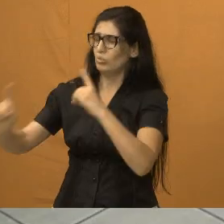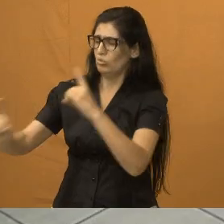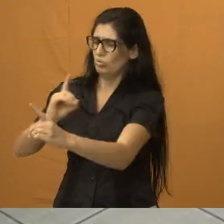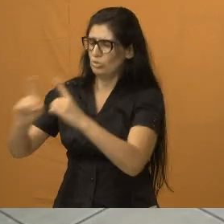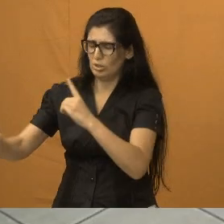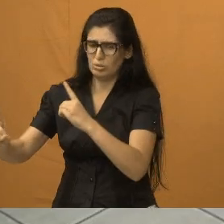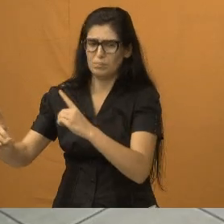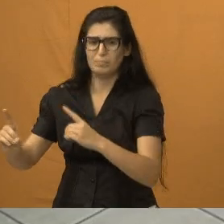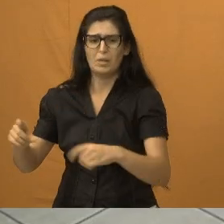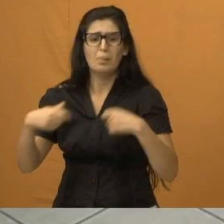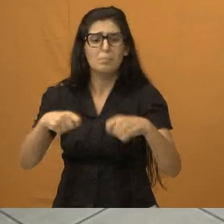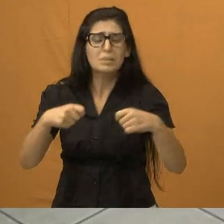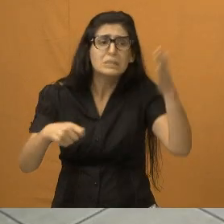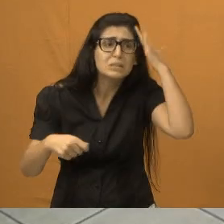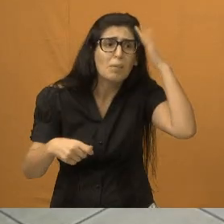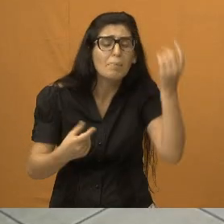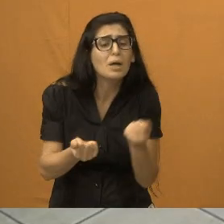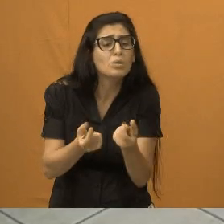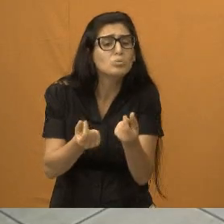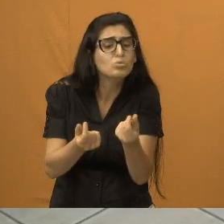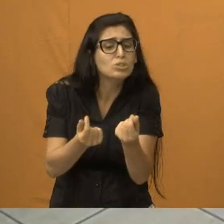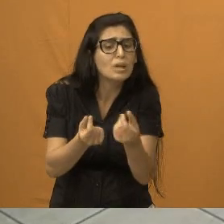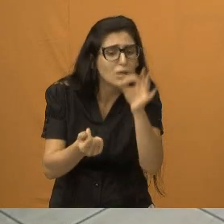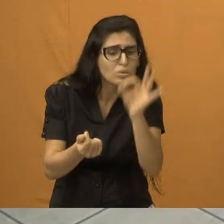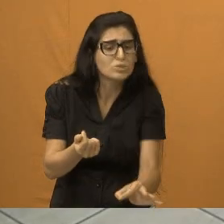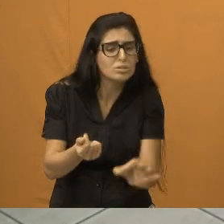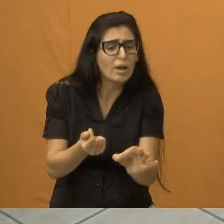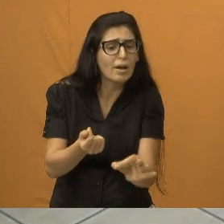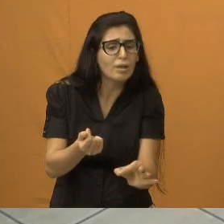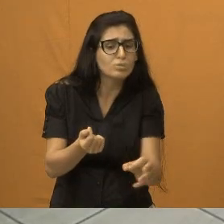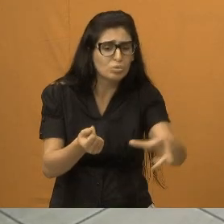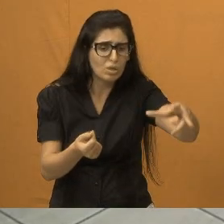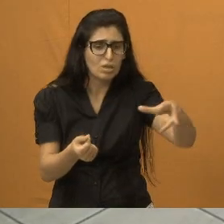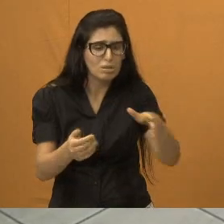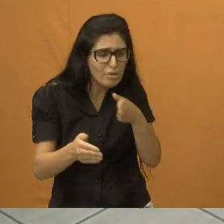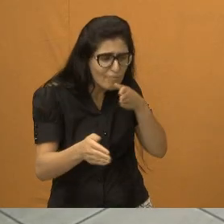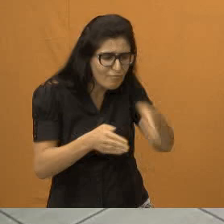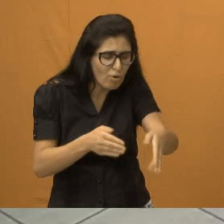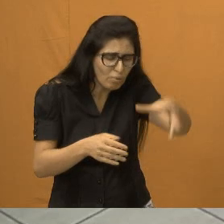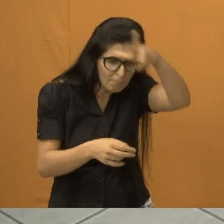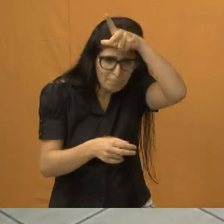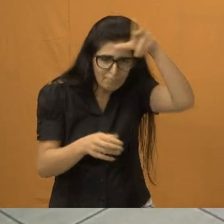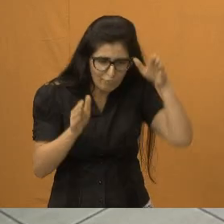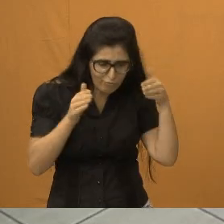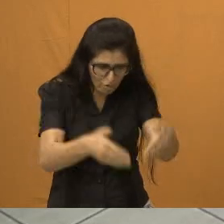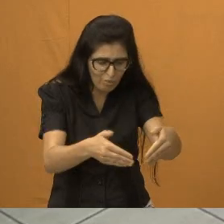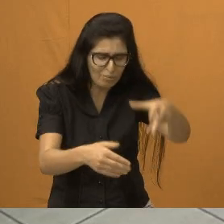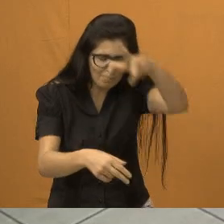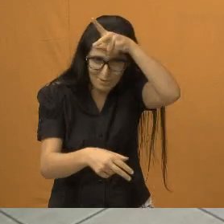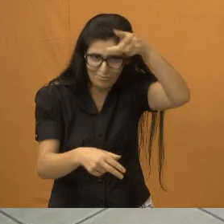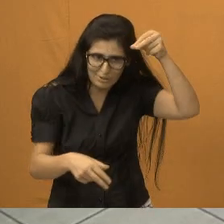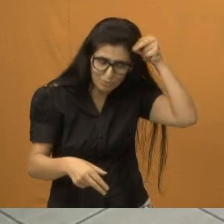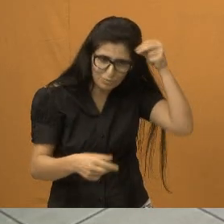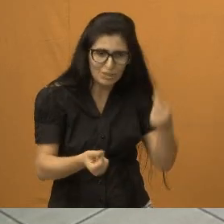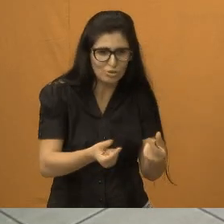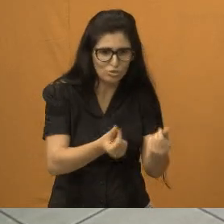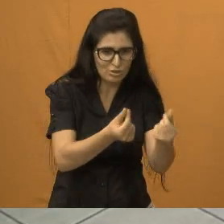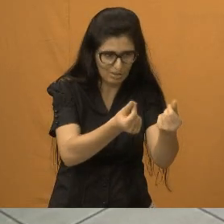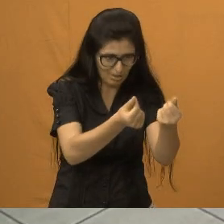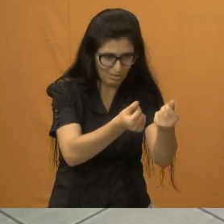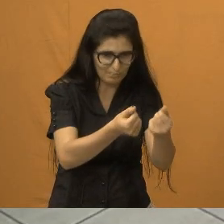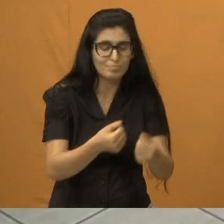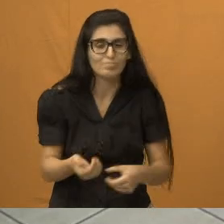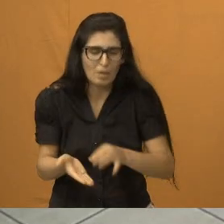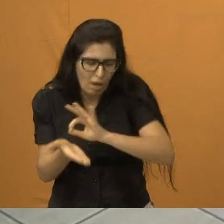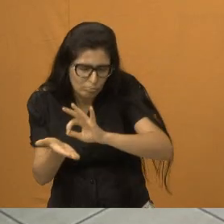na próxima estarei com mais detalhes essa informação para vocês. Do pedágio, né, Valmir? Isso que eu entendi, né? Isso. Ok, está anotado aqui, está aí